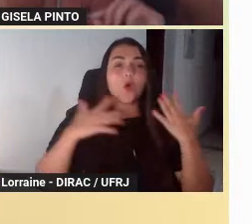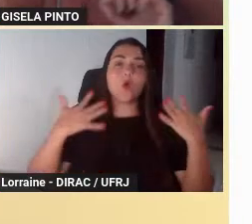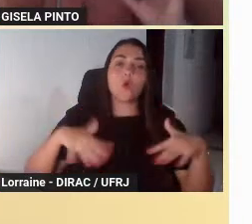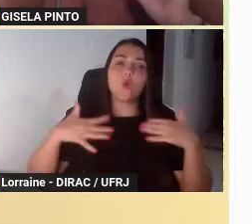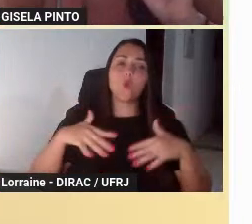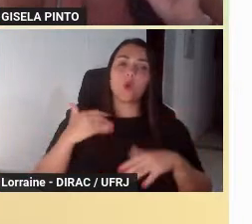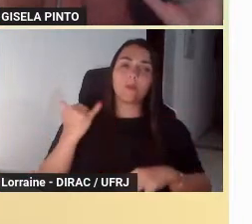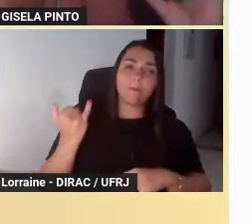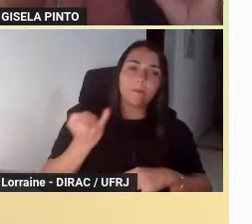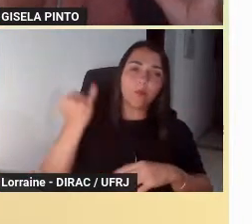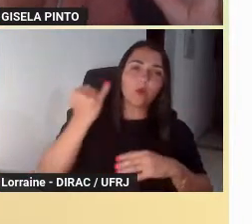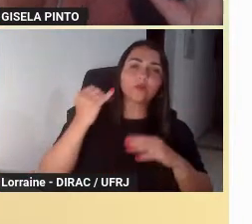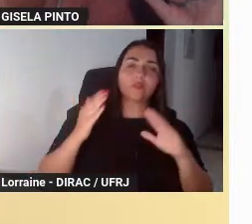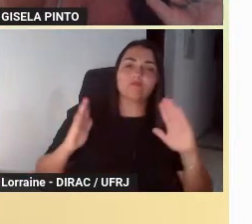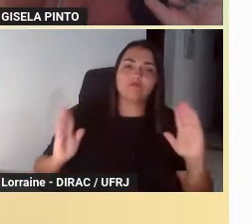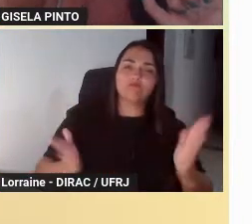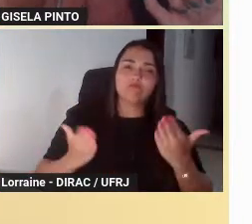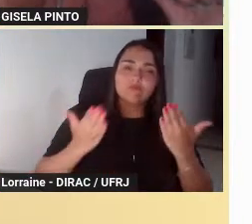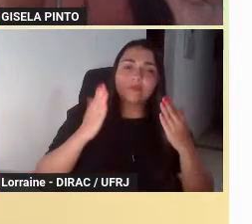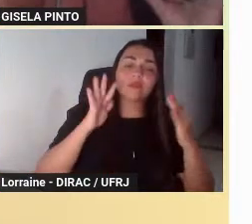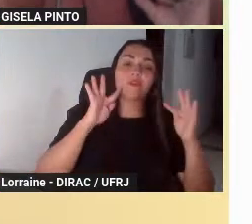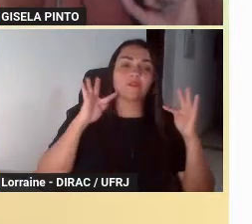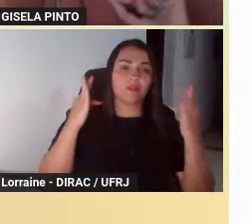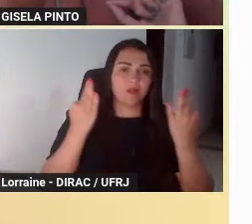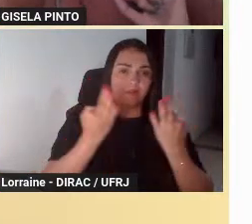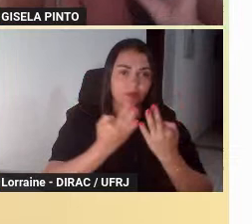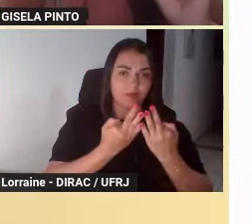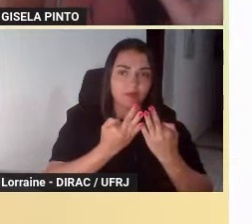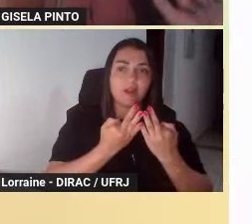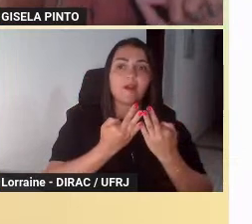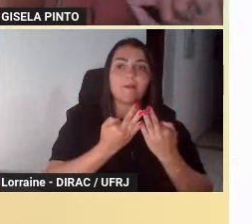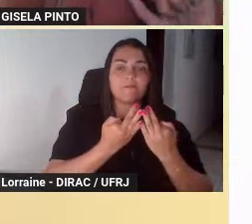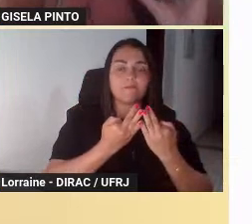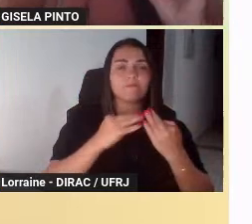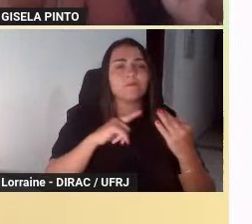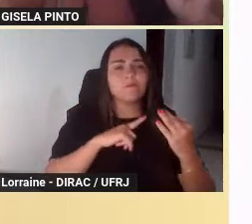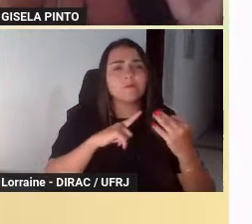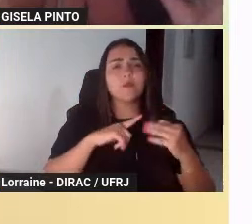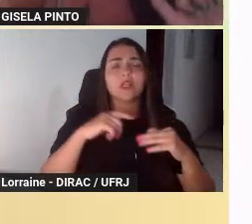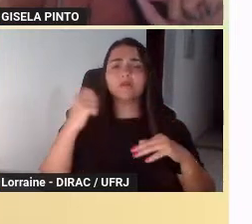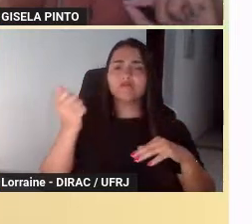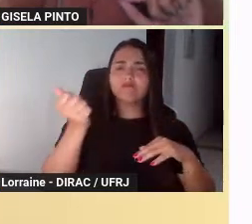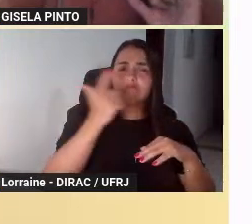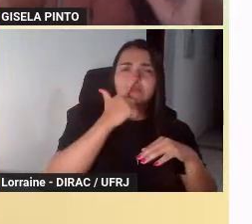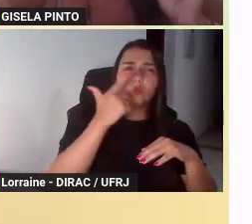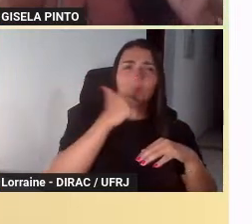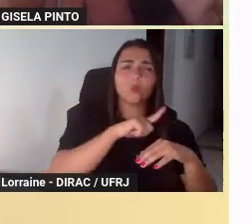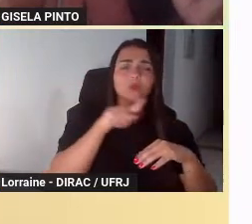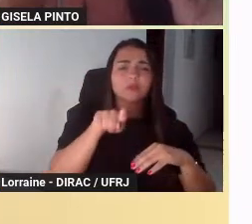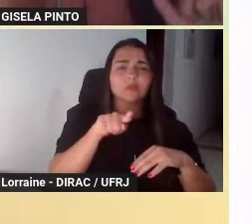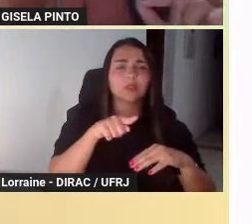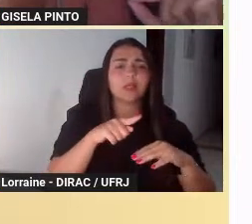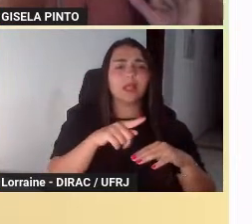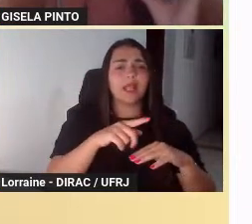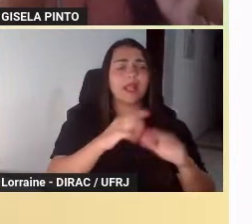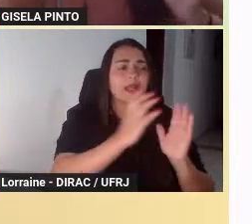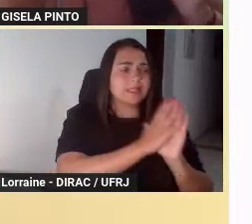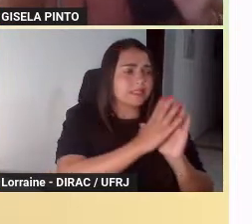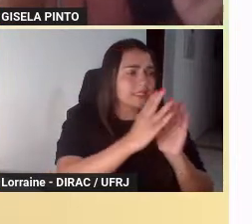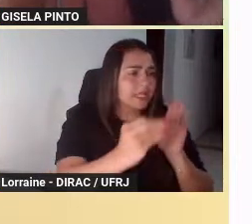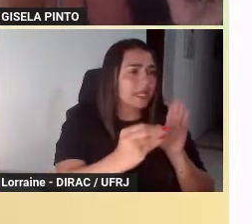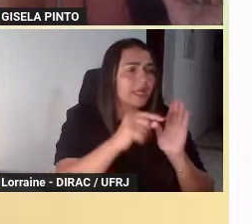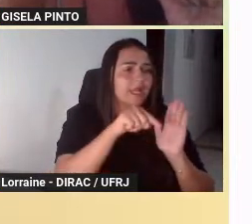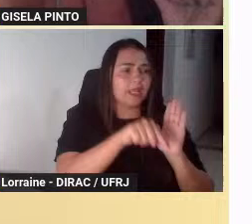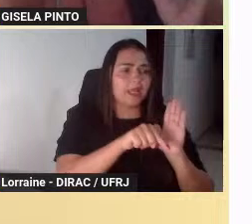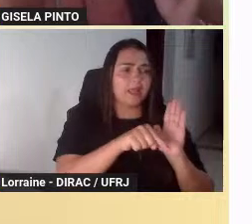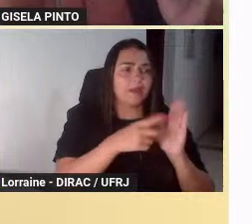importante esse estímulo familiar, a inspiração, a gente servir de exemplo, a gente ser exemplo, a